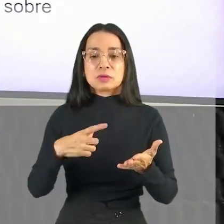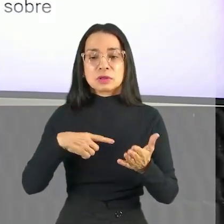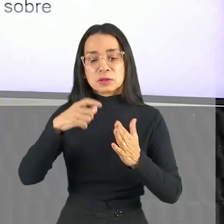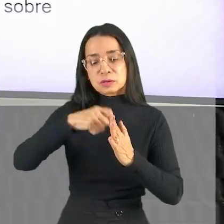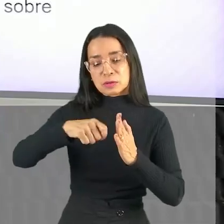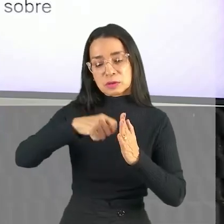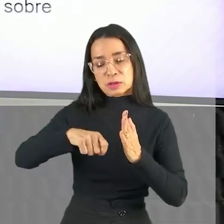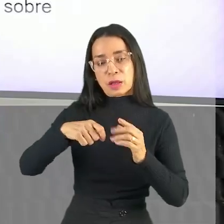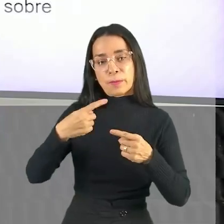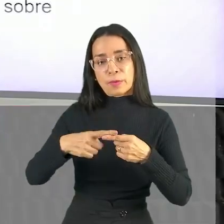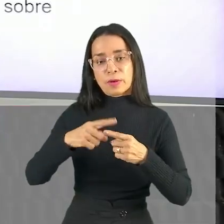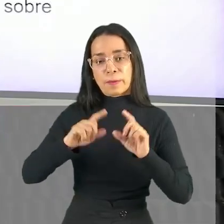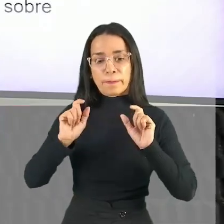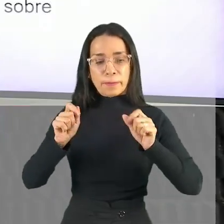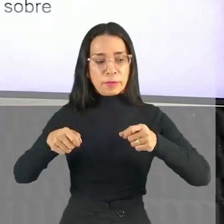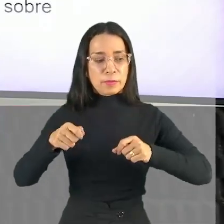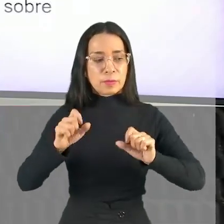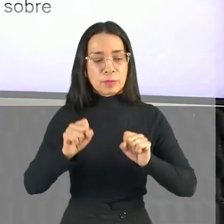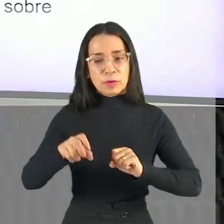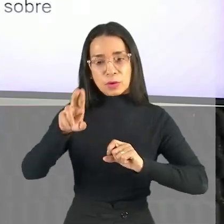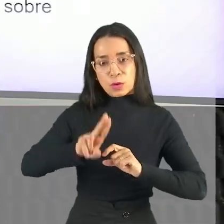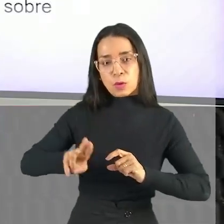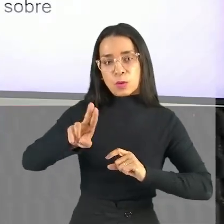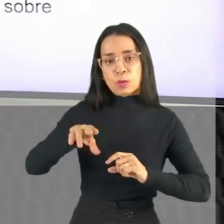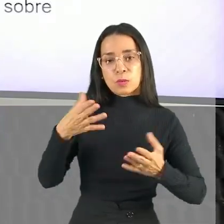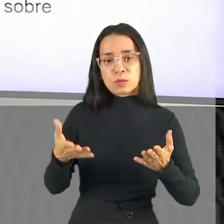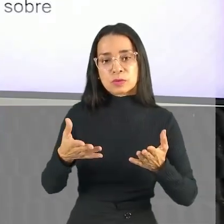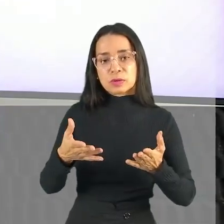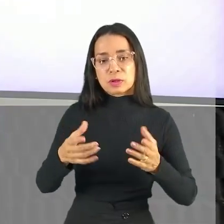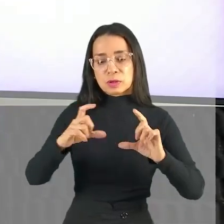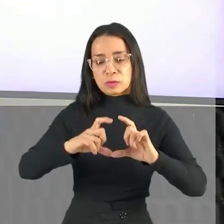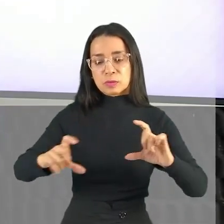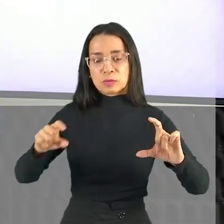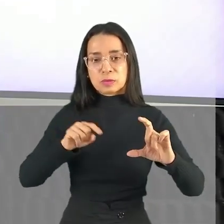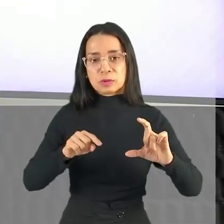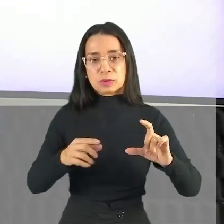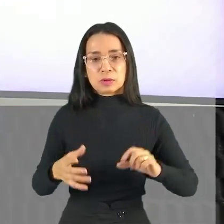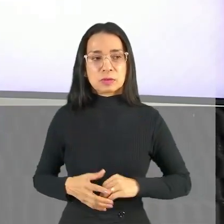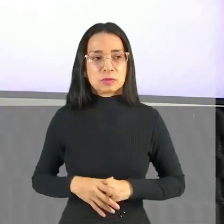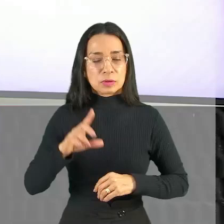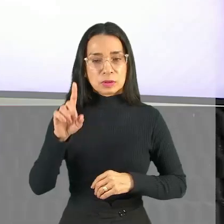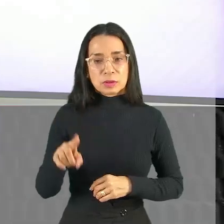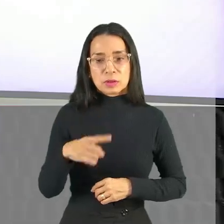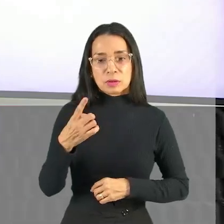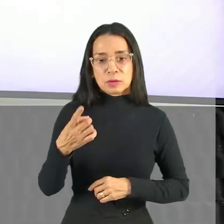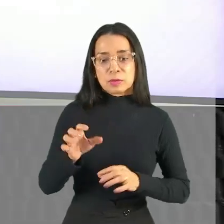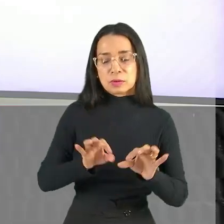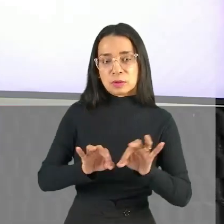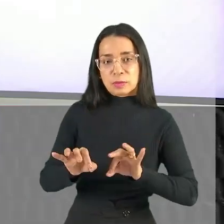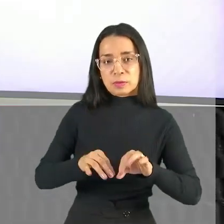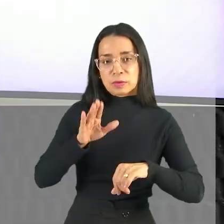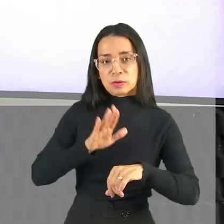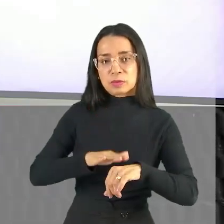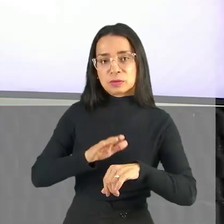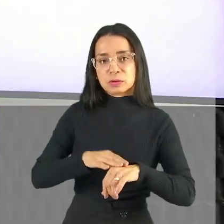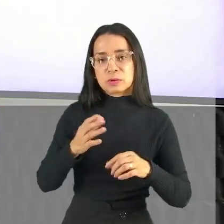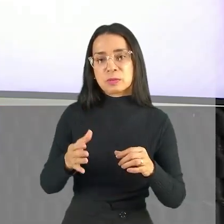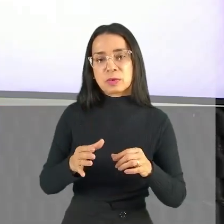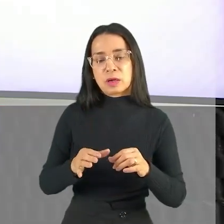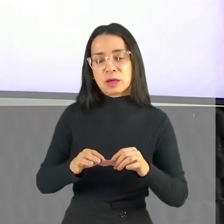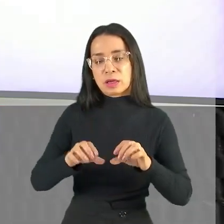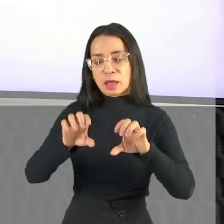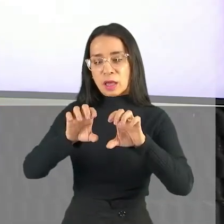muito possivelmente você pode utilizar isso em um dos parágrafos. Depois você vai preparar o chamado esqueleto da